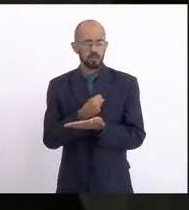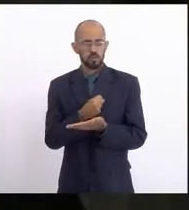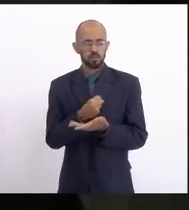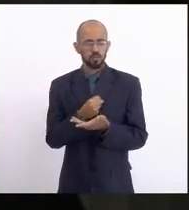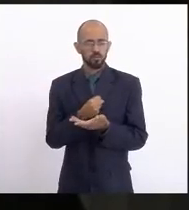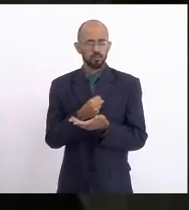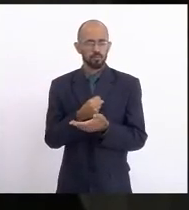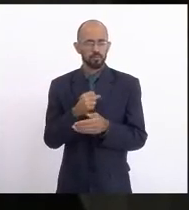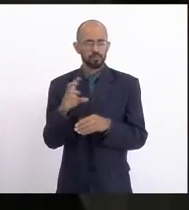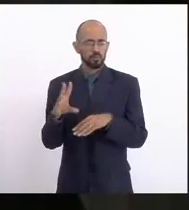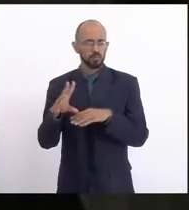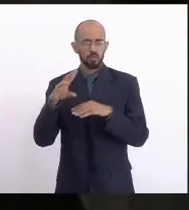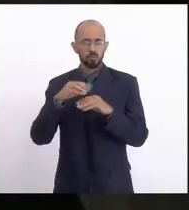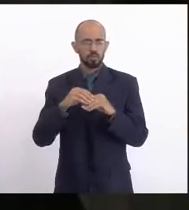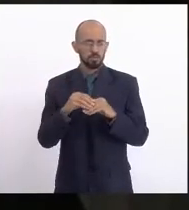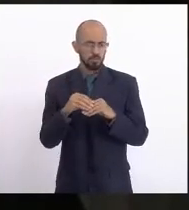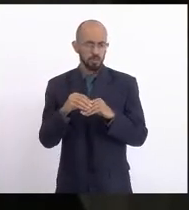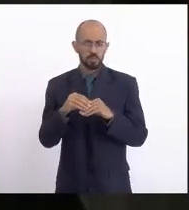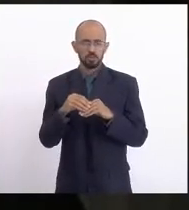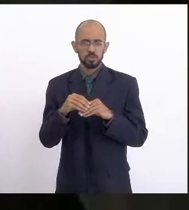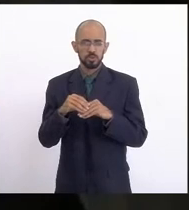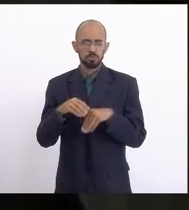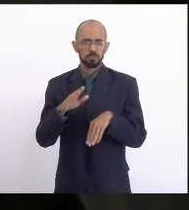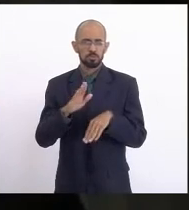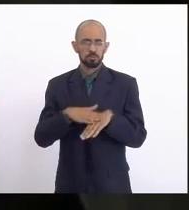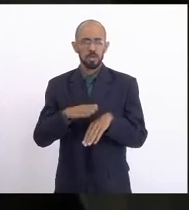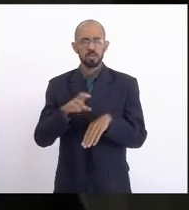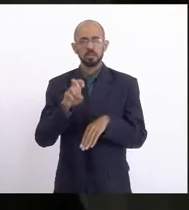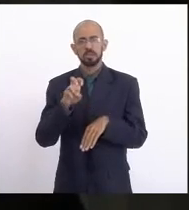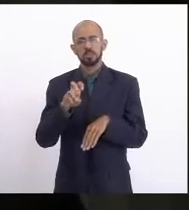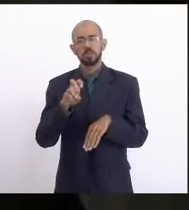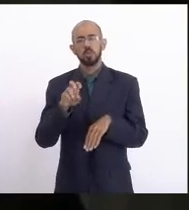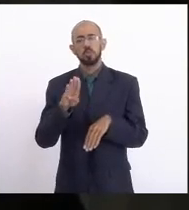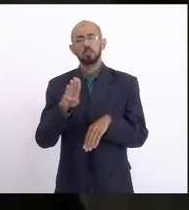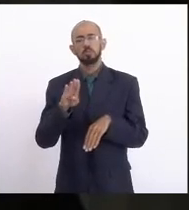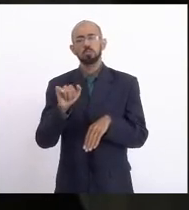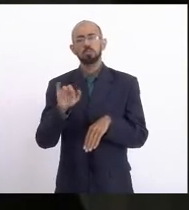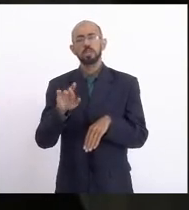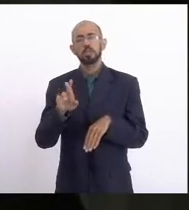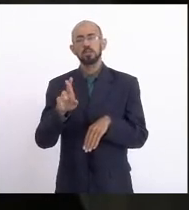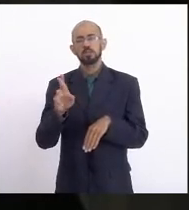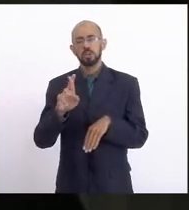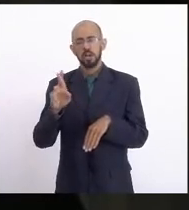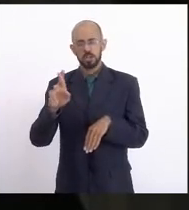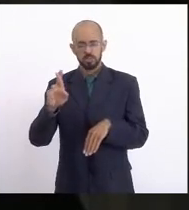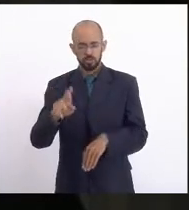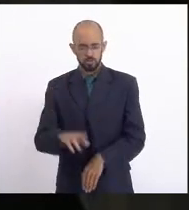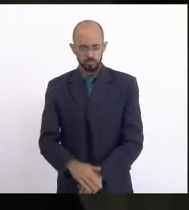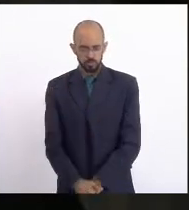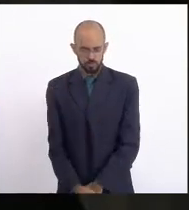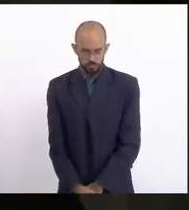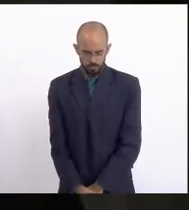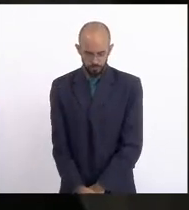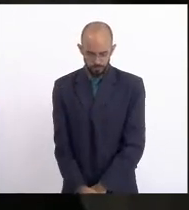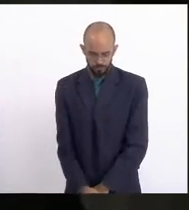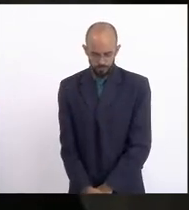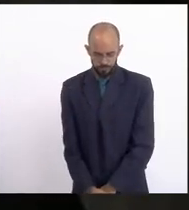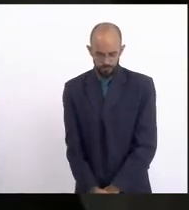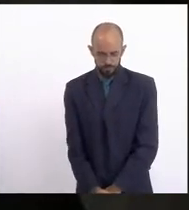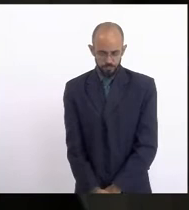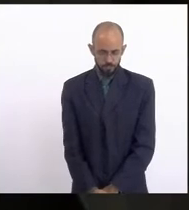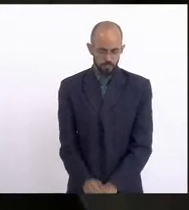se adicione mais 5 bilhões de reais. Esta Casa aprovou ontem,